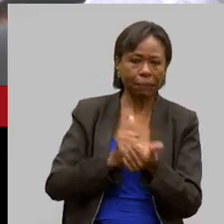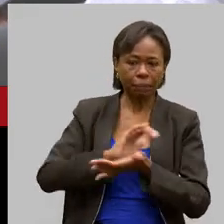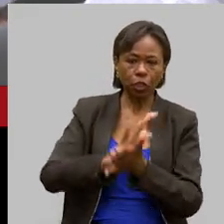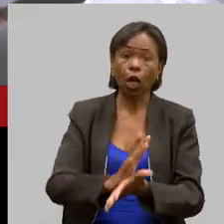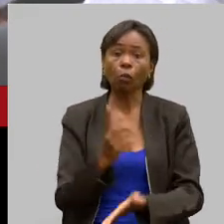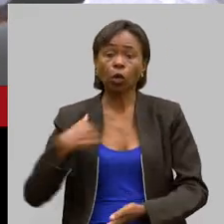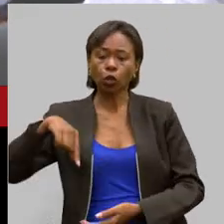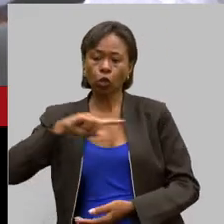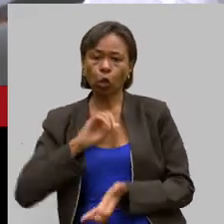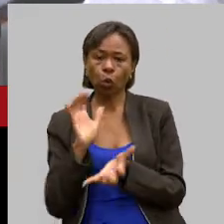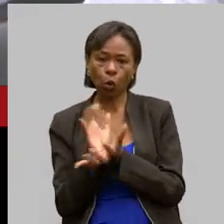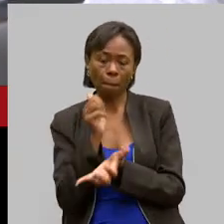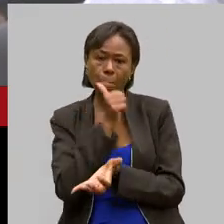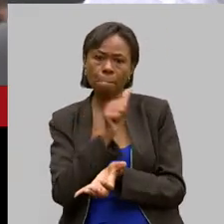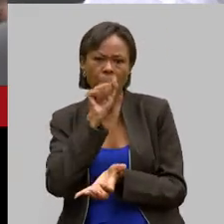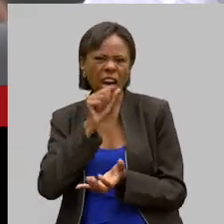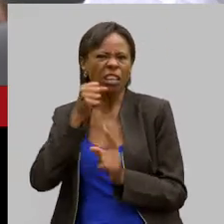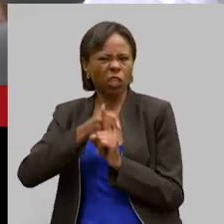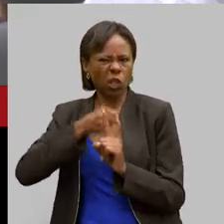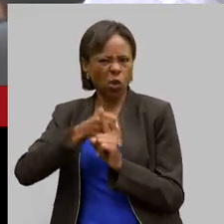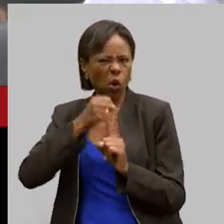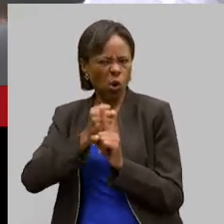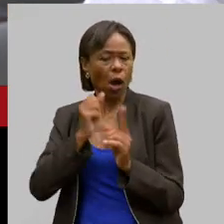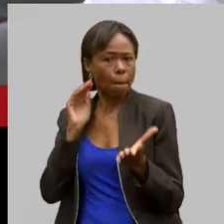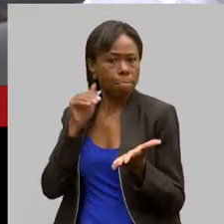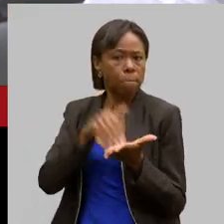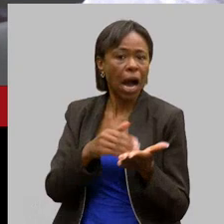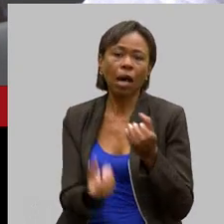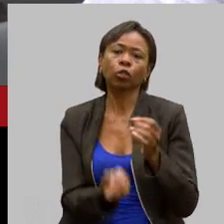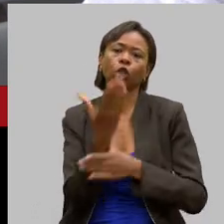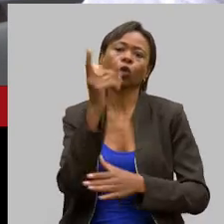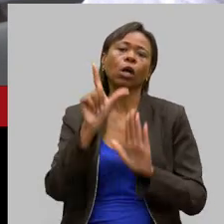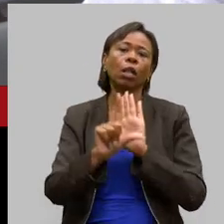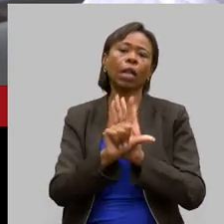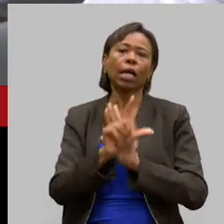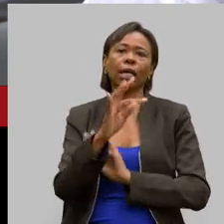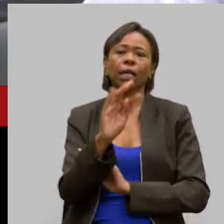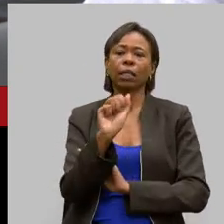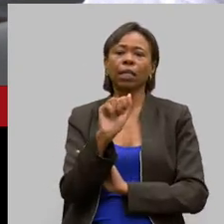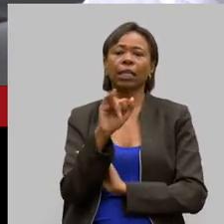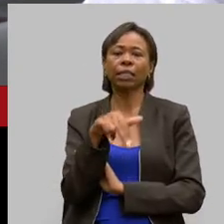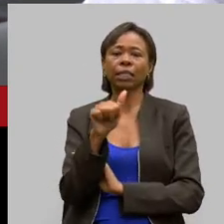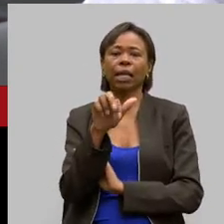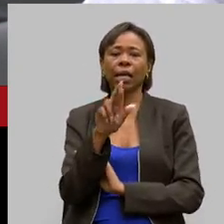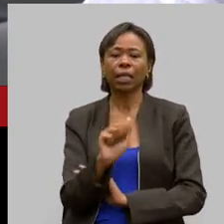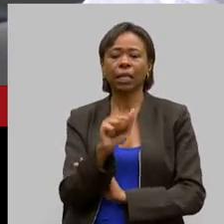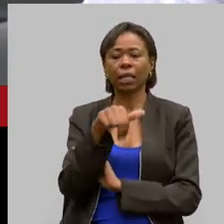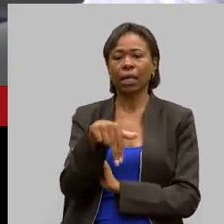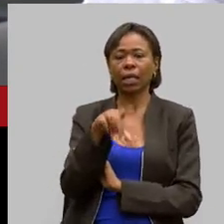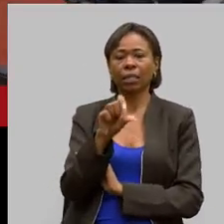o fim e hoje é lei e a Lei Tainara Andrade da cidade de Cármen do Cajuru